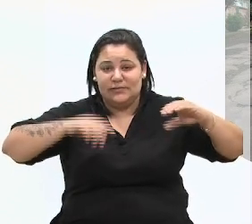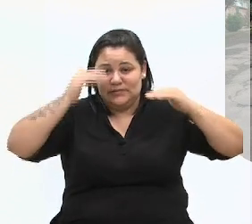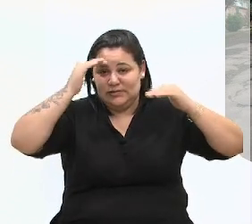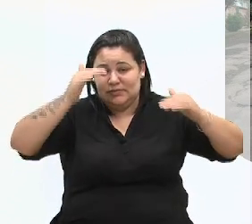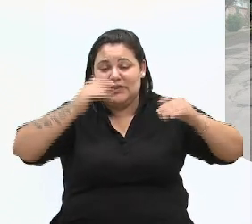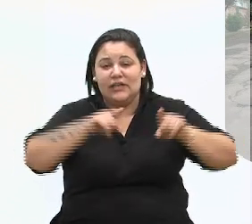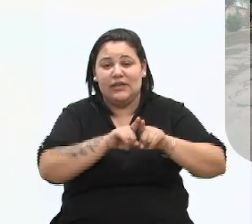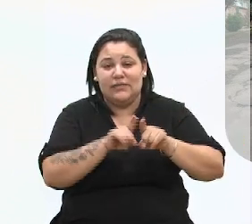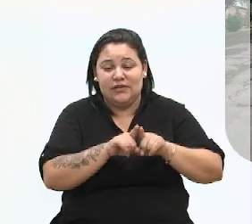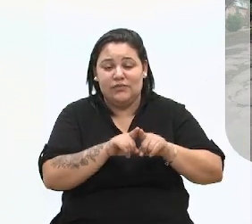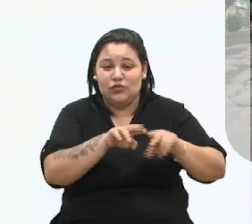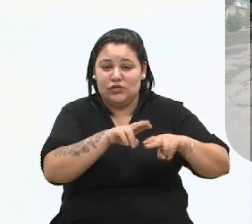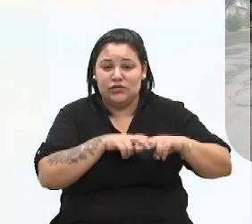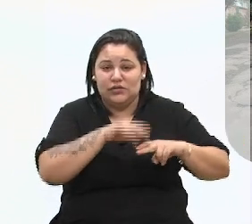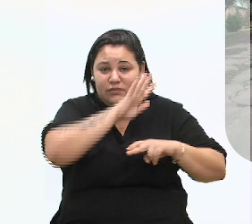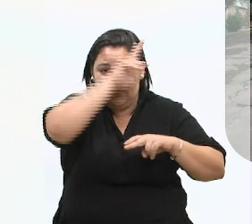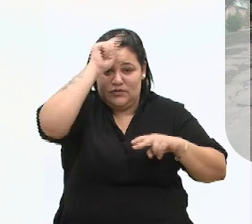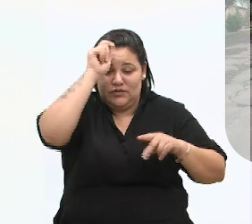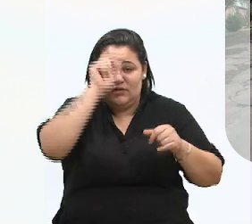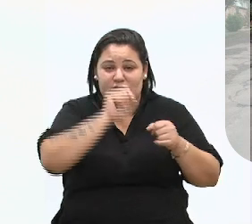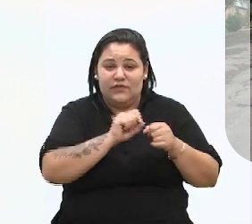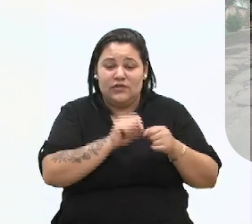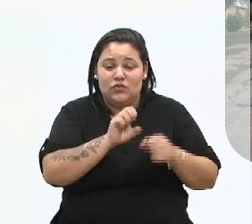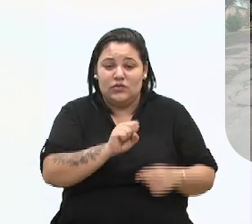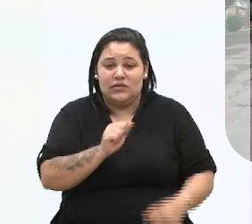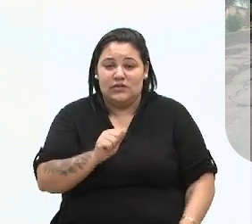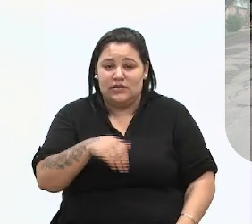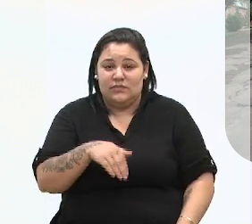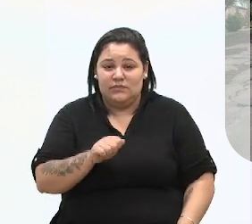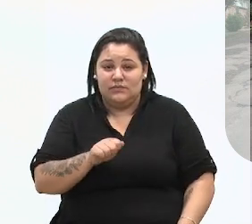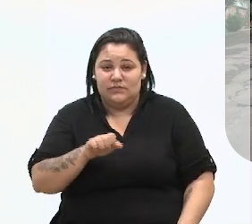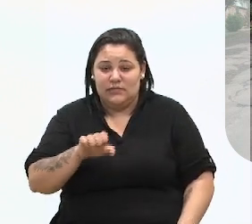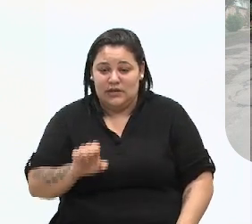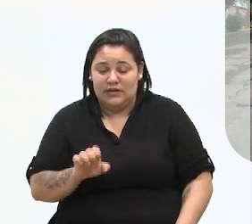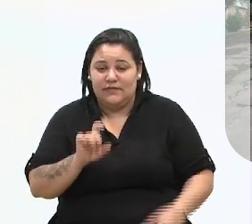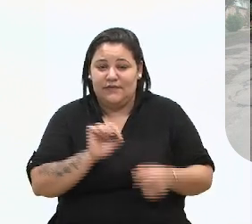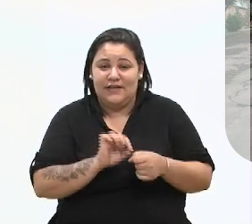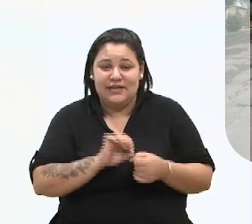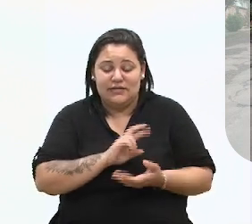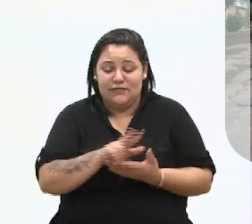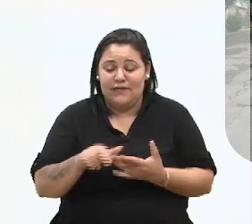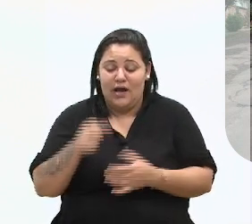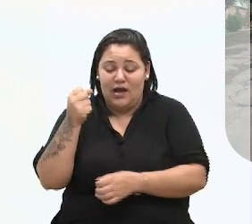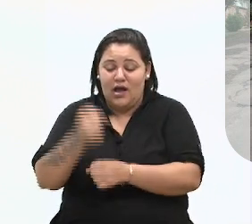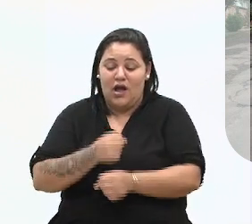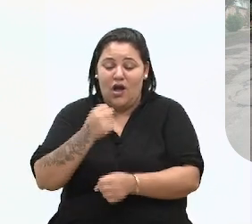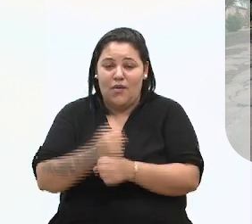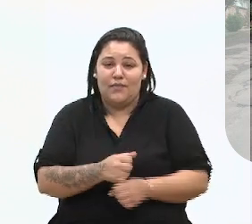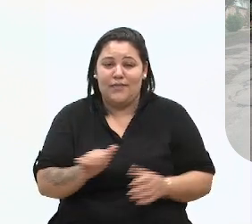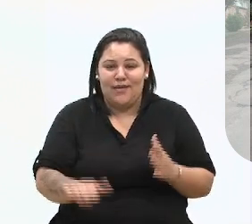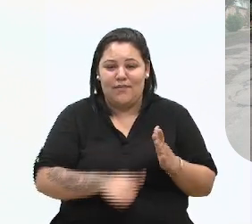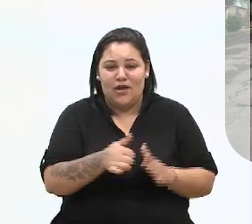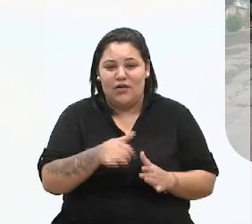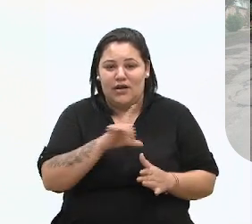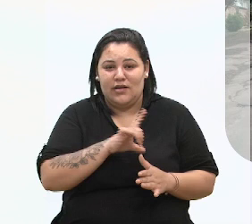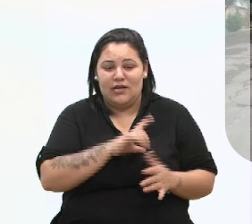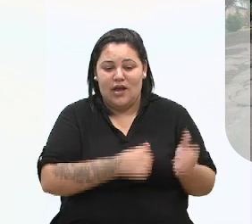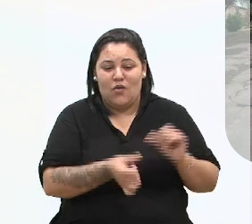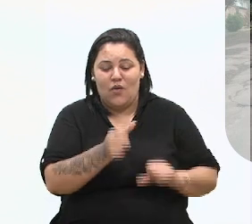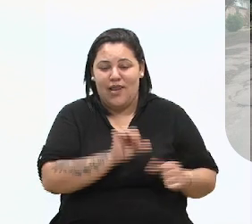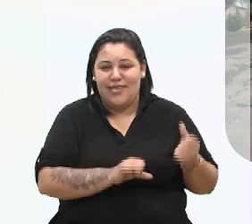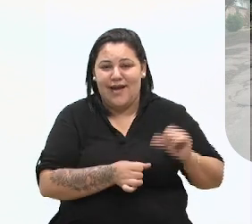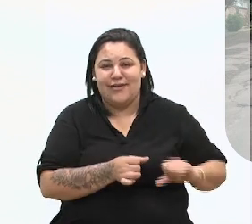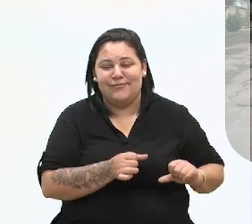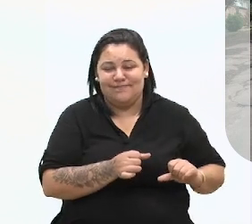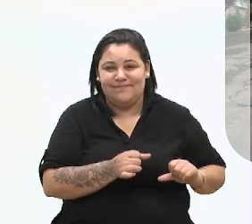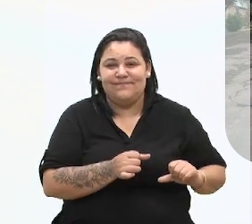né, a prefeitura vem fazendo, né, o SAMAI vem fazendo diversas obras para melhorar, para qualificar o saneamento em Caxias